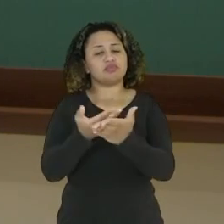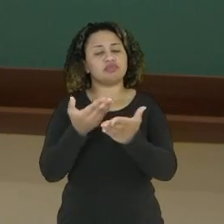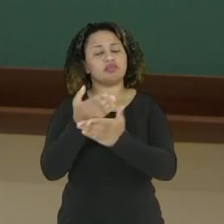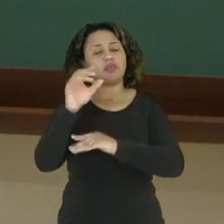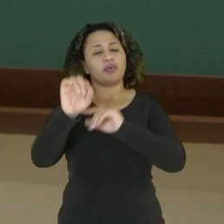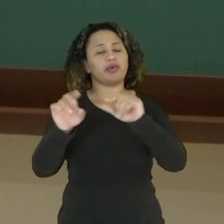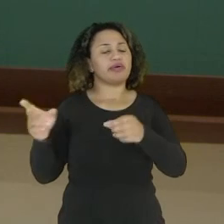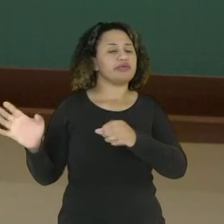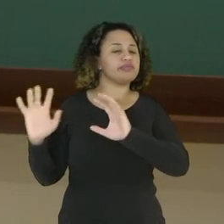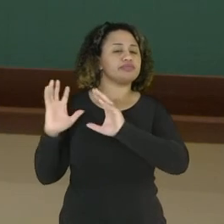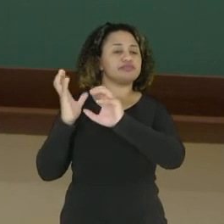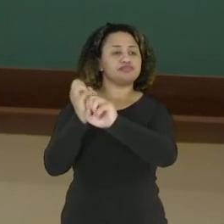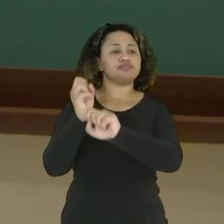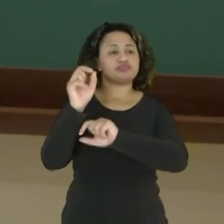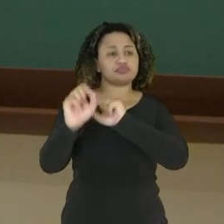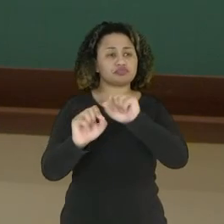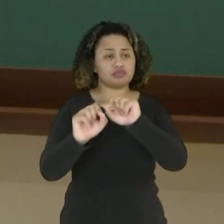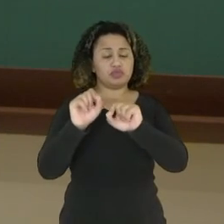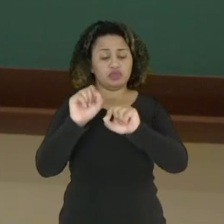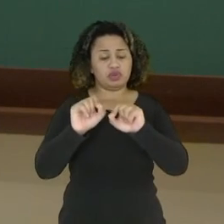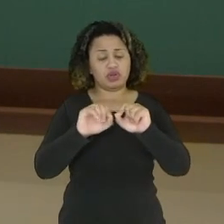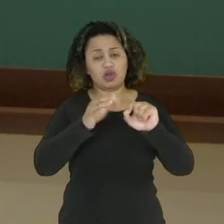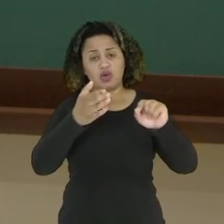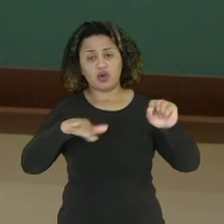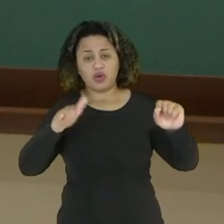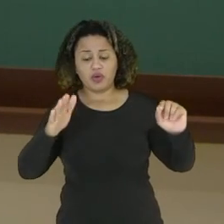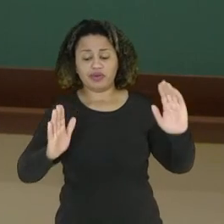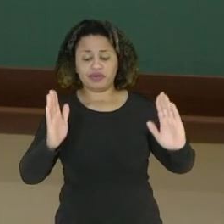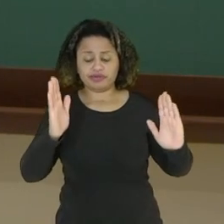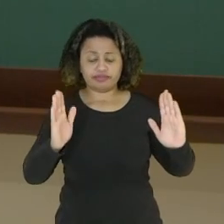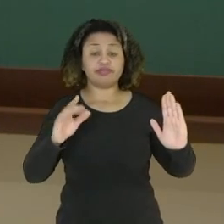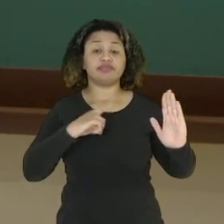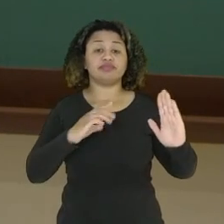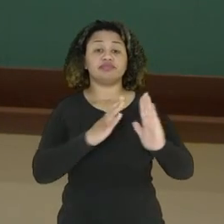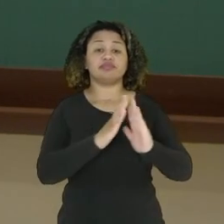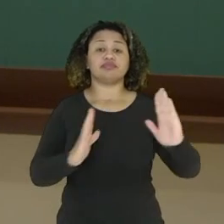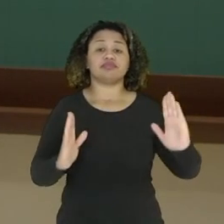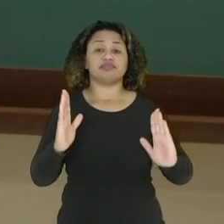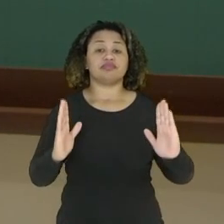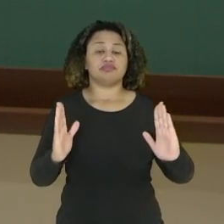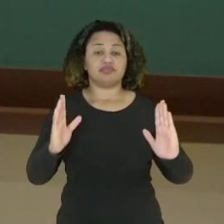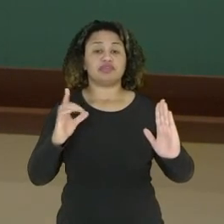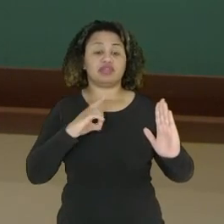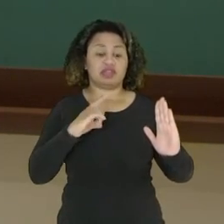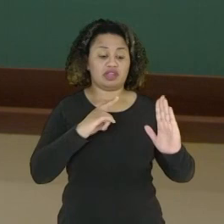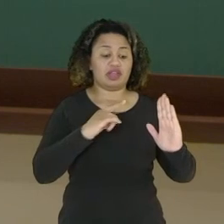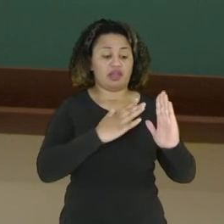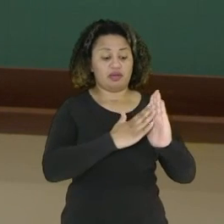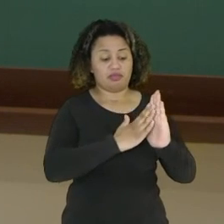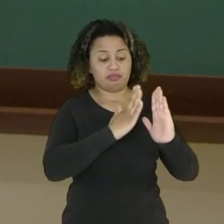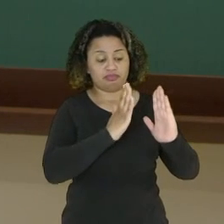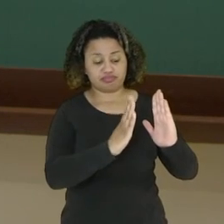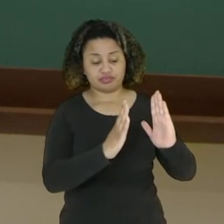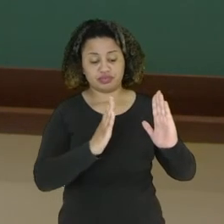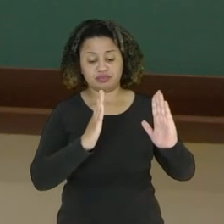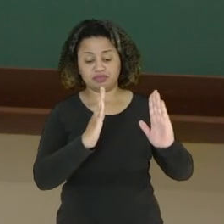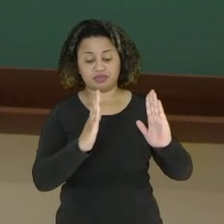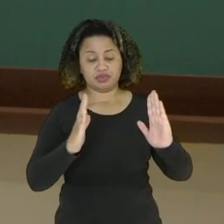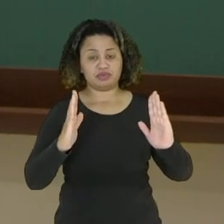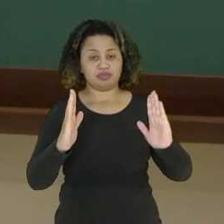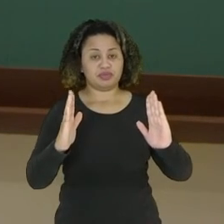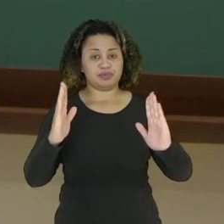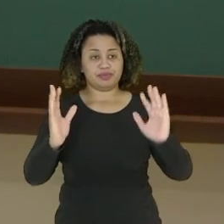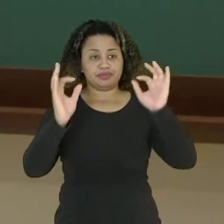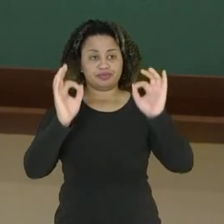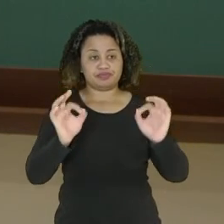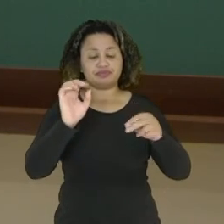pequena retomada. O que é uma onda periódica? É uma onda que tem período, ela sempre tem o mesmo tempo de oscilação,